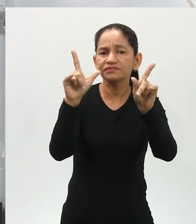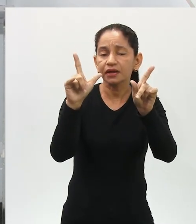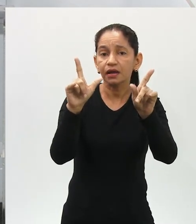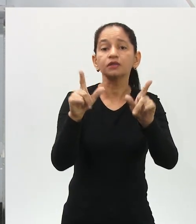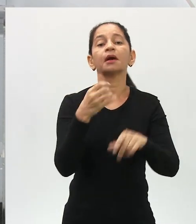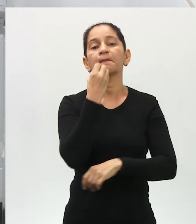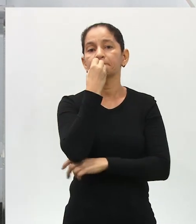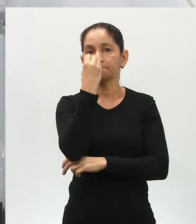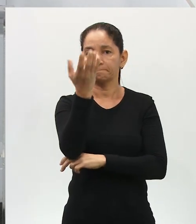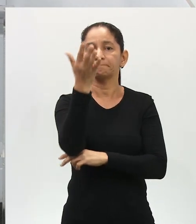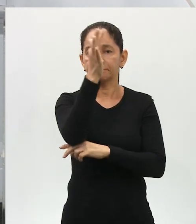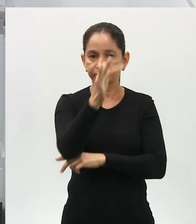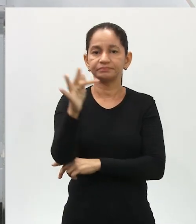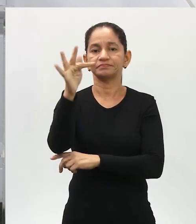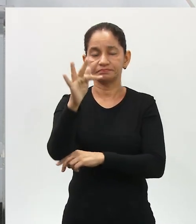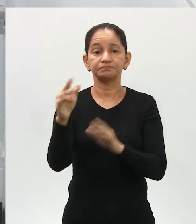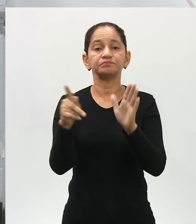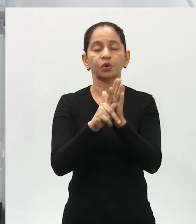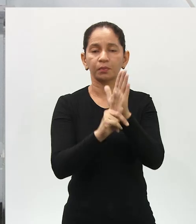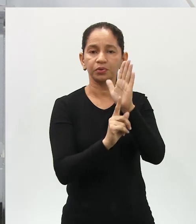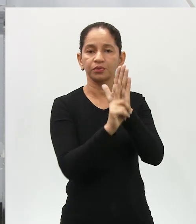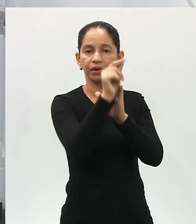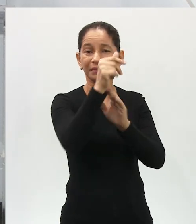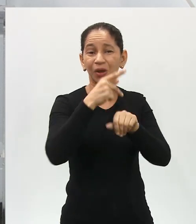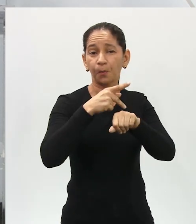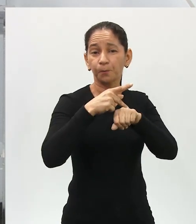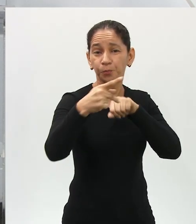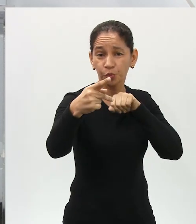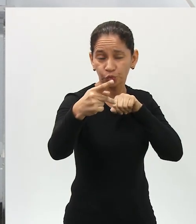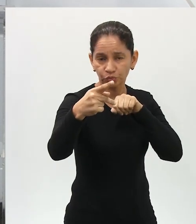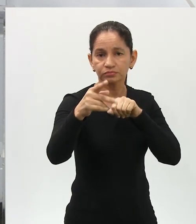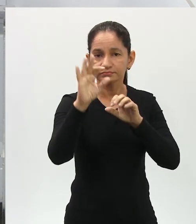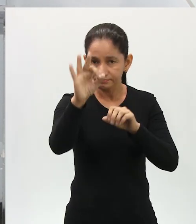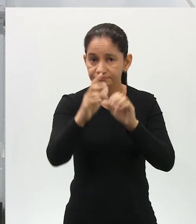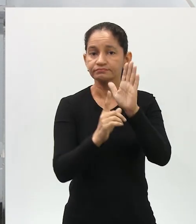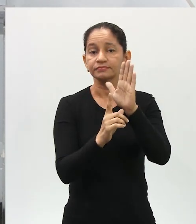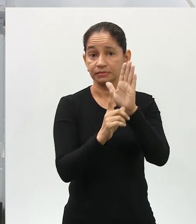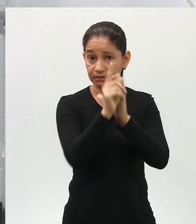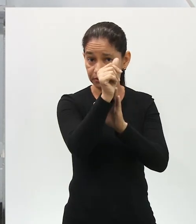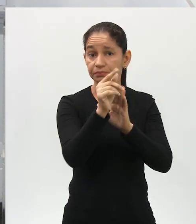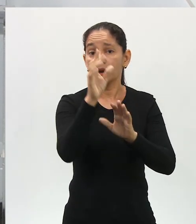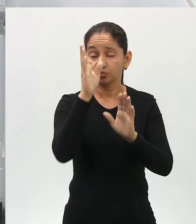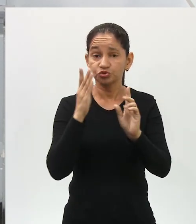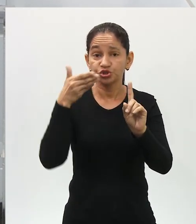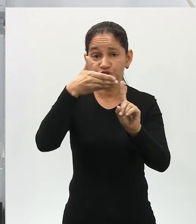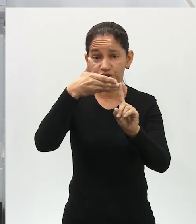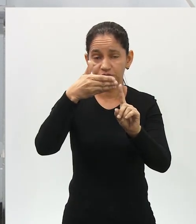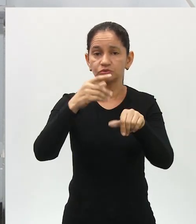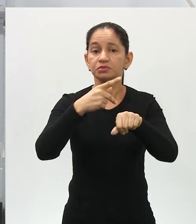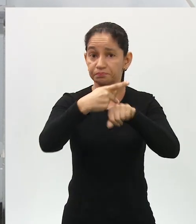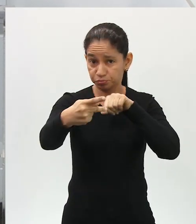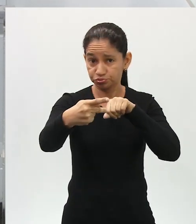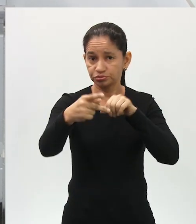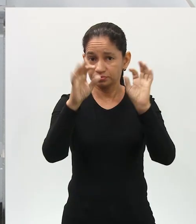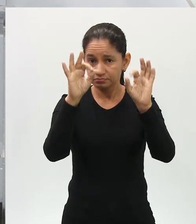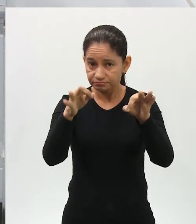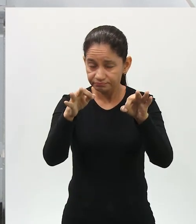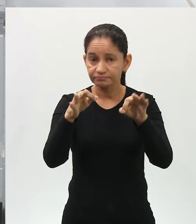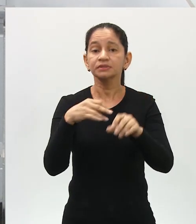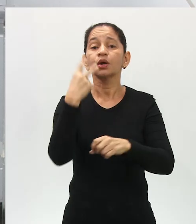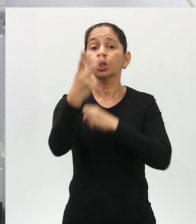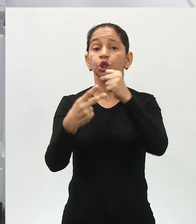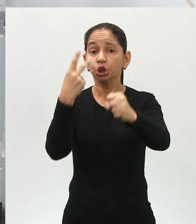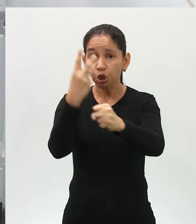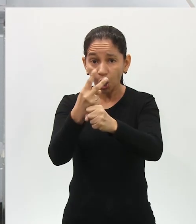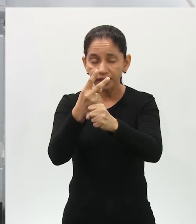investimentos, né, são despesas de capital, tá, que o governo realiza. São obras ou aquisição de bens que duram mais de